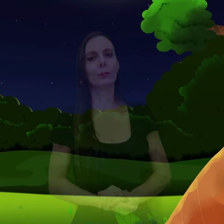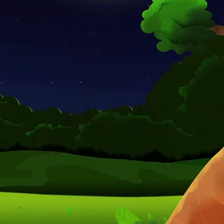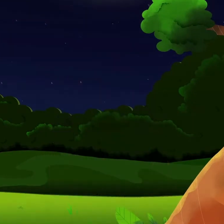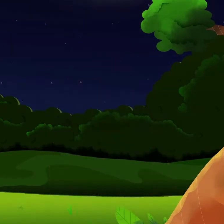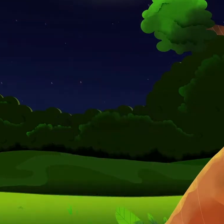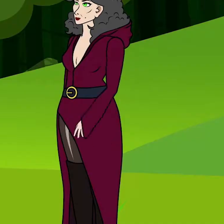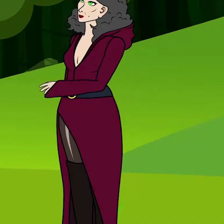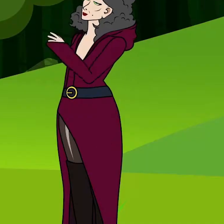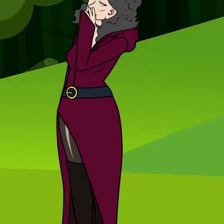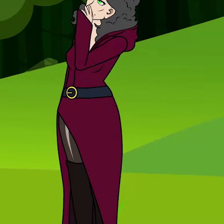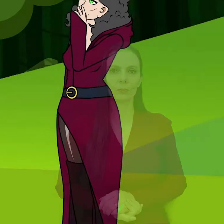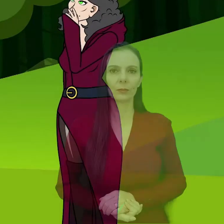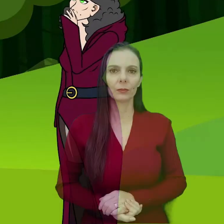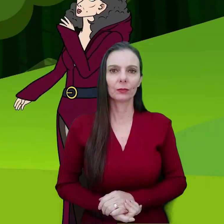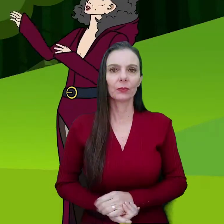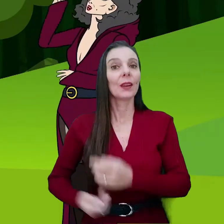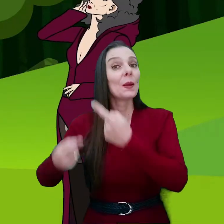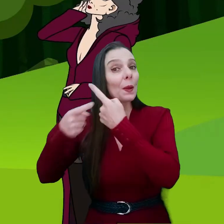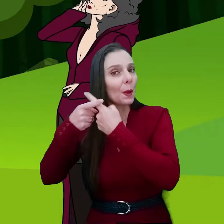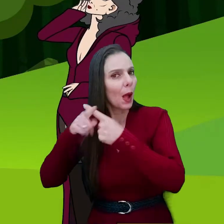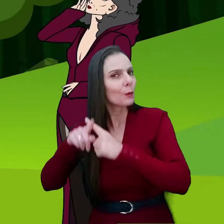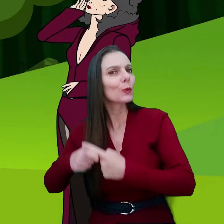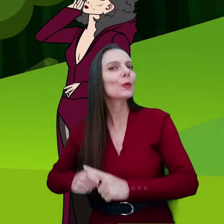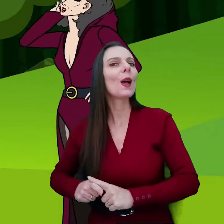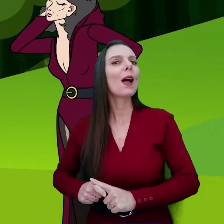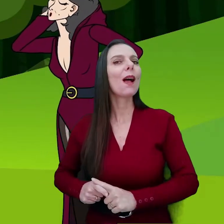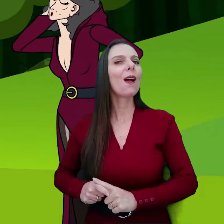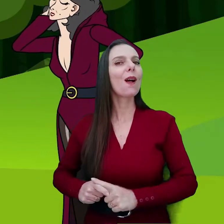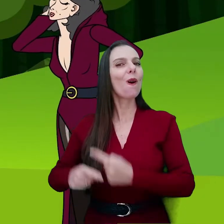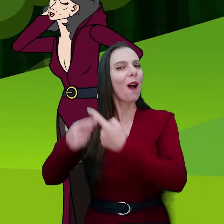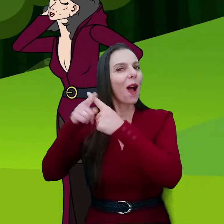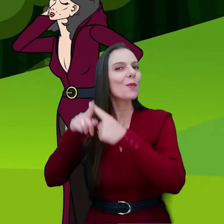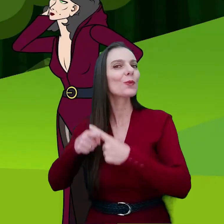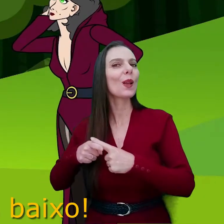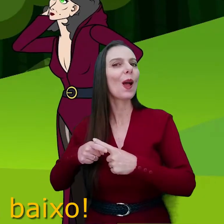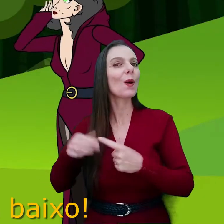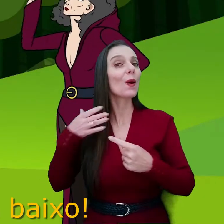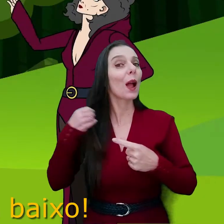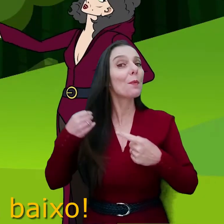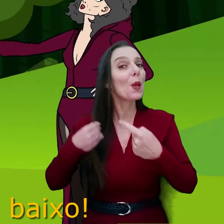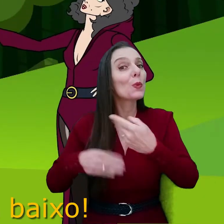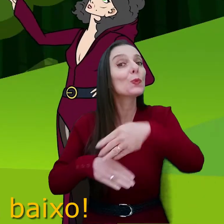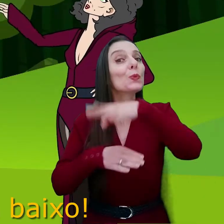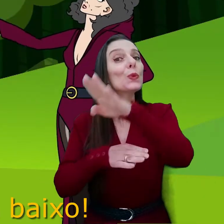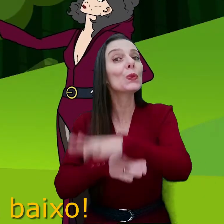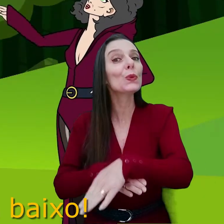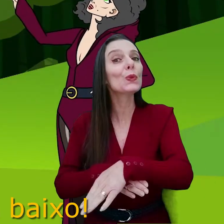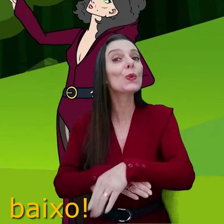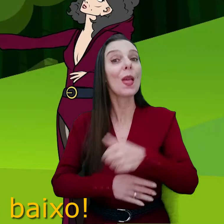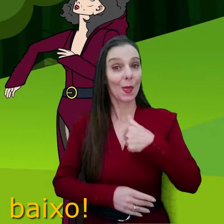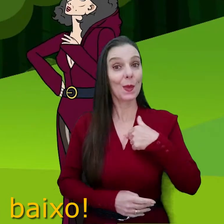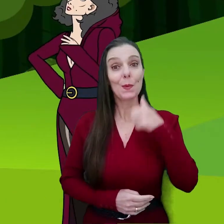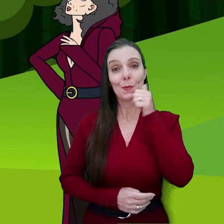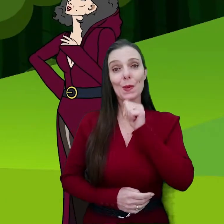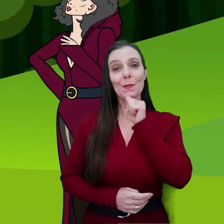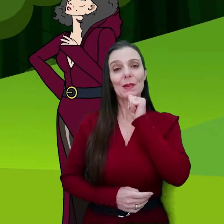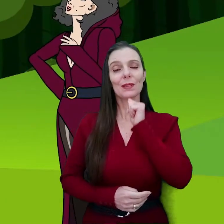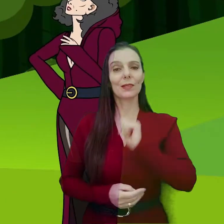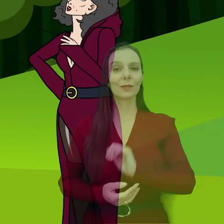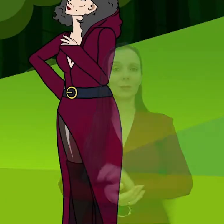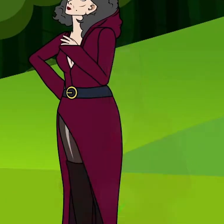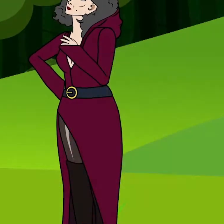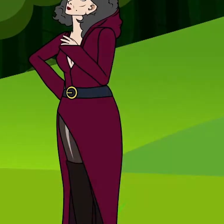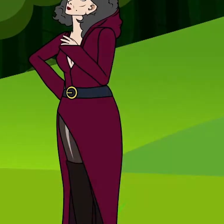Rapunzel. Rapunzel, Rapunzel, jogue seu cabelo para baixo, é